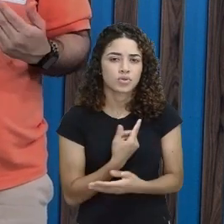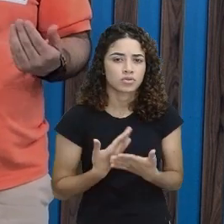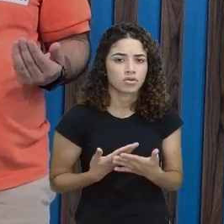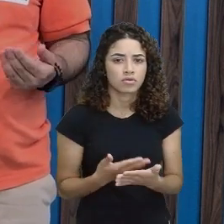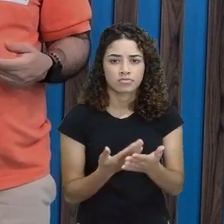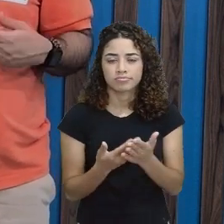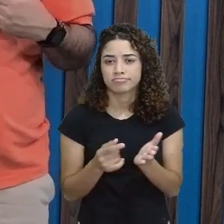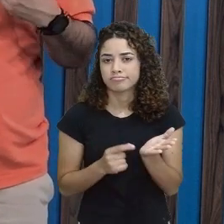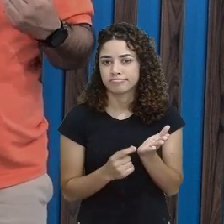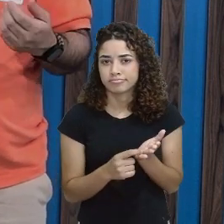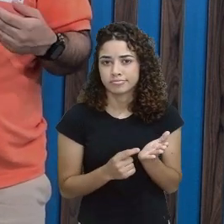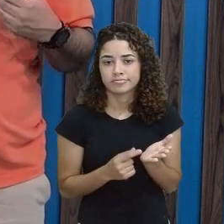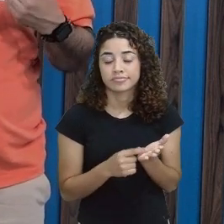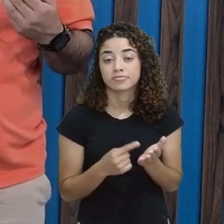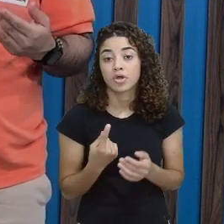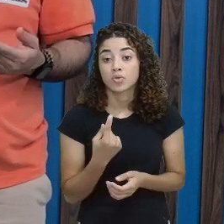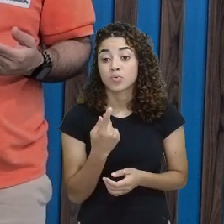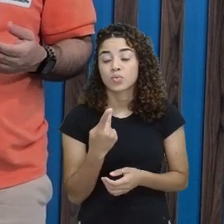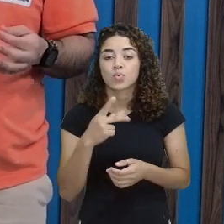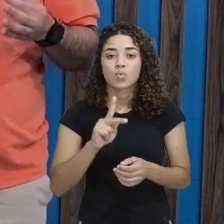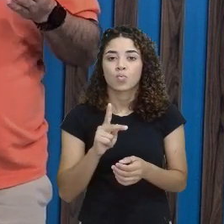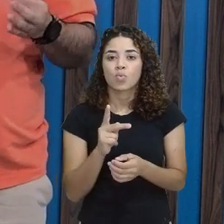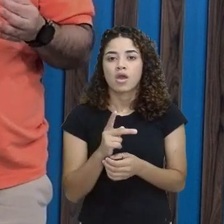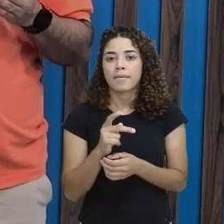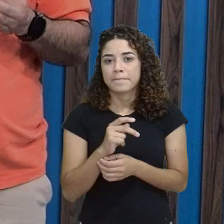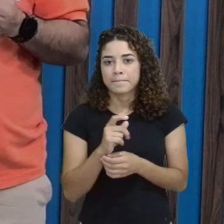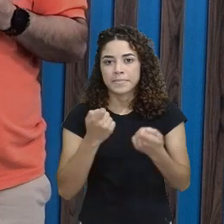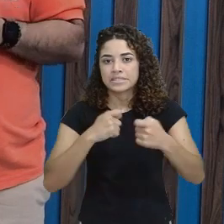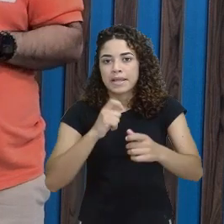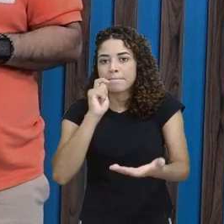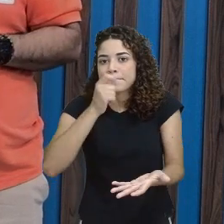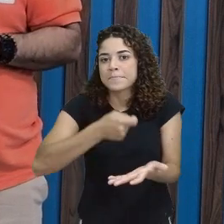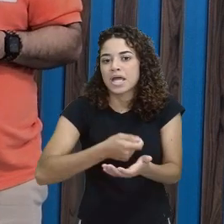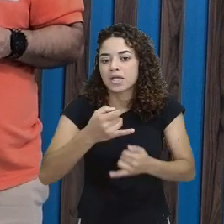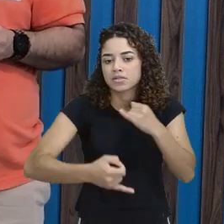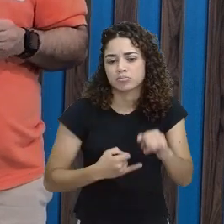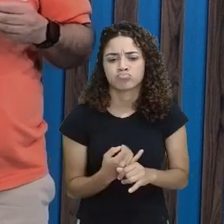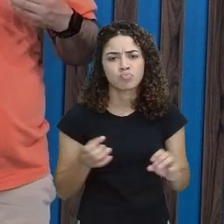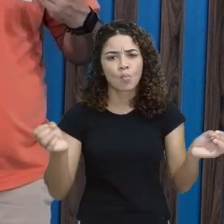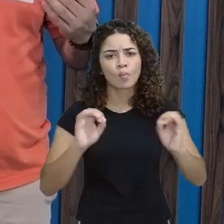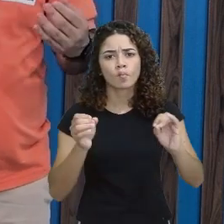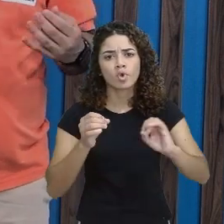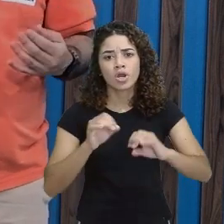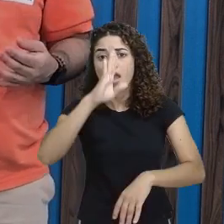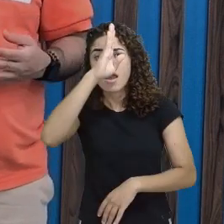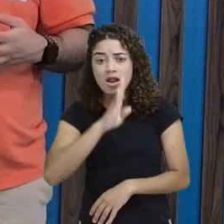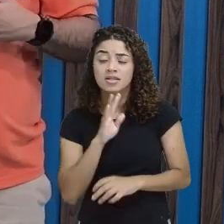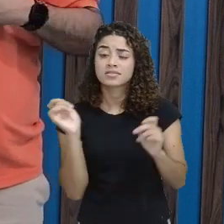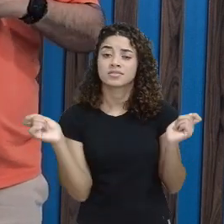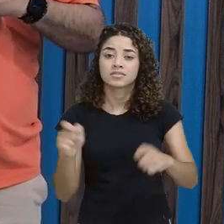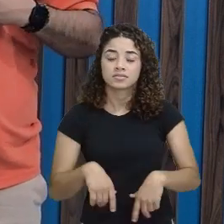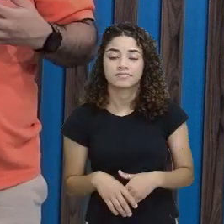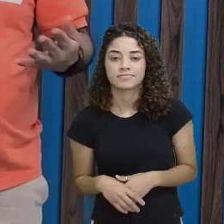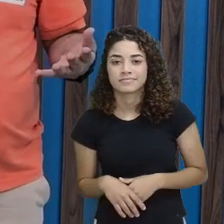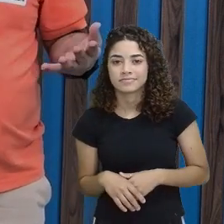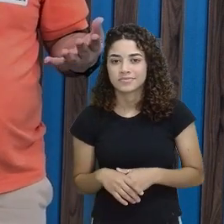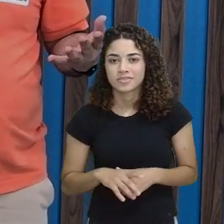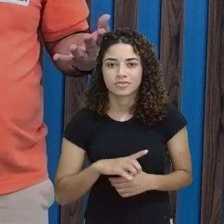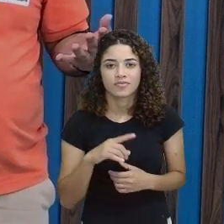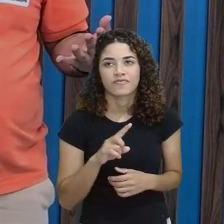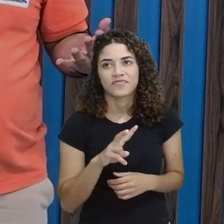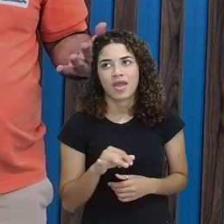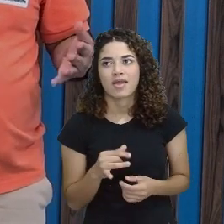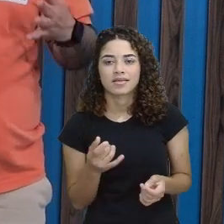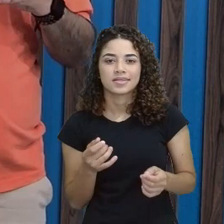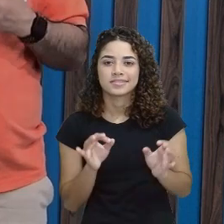pelo aplicativo com a sua internet financiada. Então, mais um recurso. Então, só não assiste às